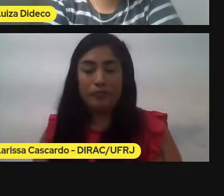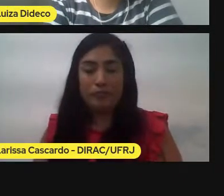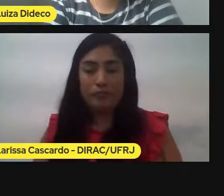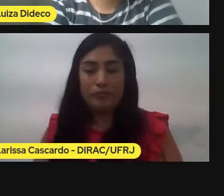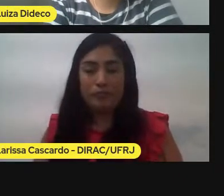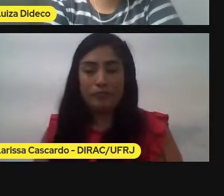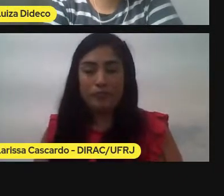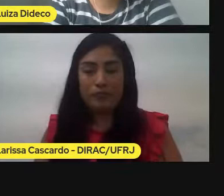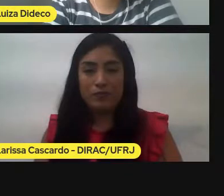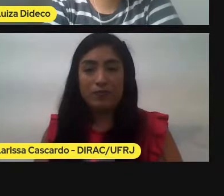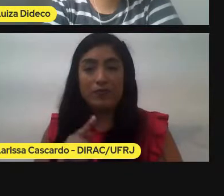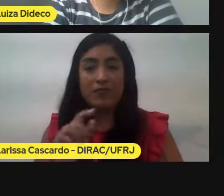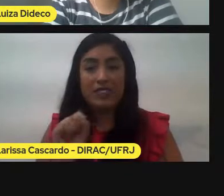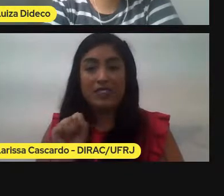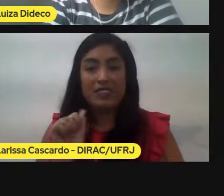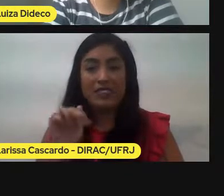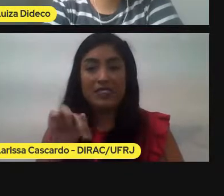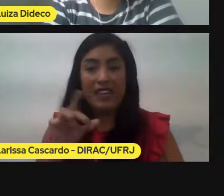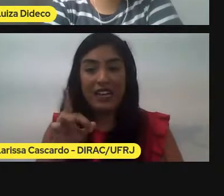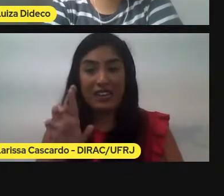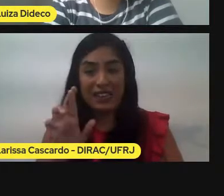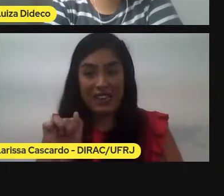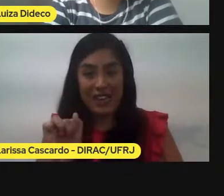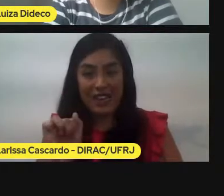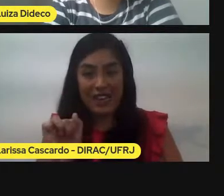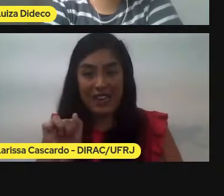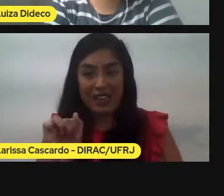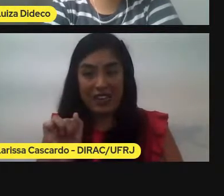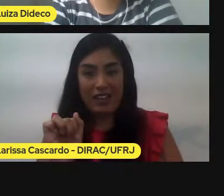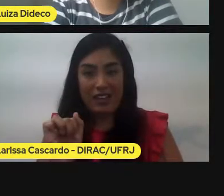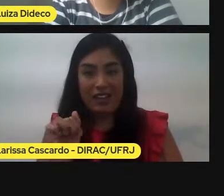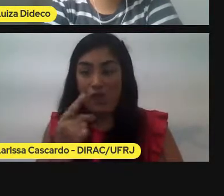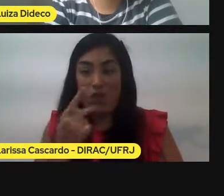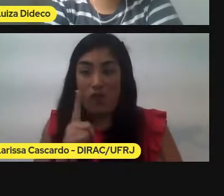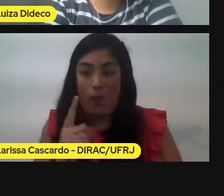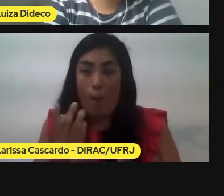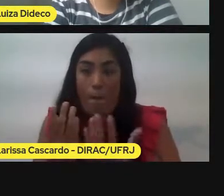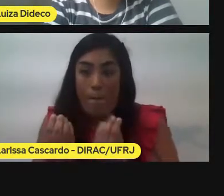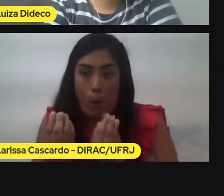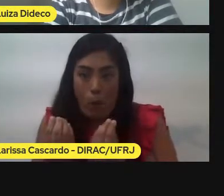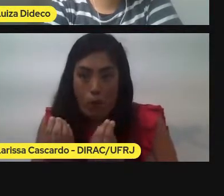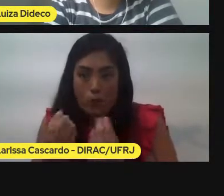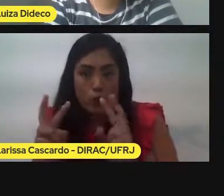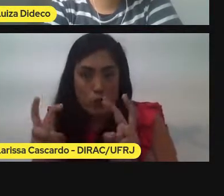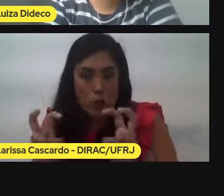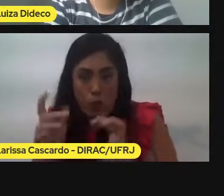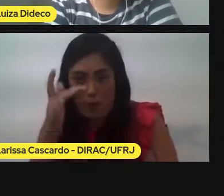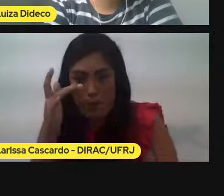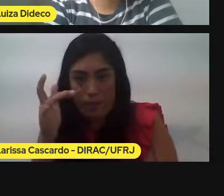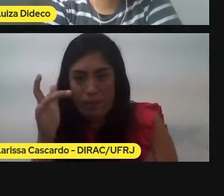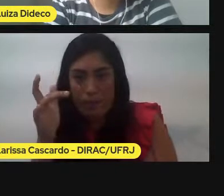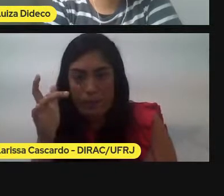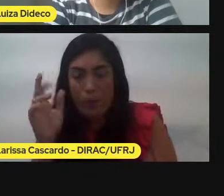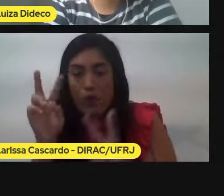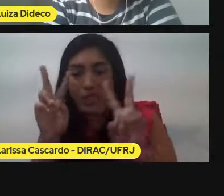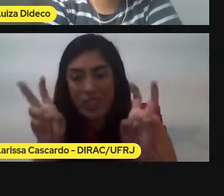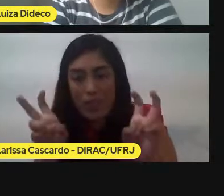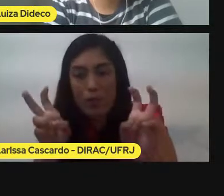talvez a Sandra um pouco menos, mas indiretamente tocou, que é o tema do tédio.